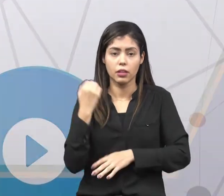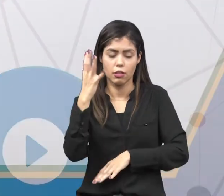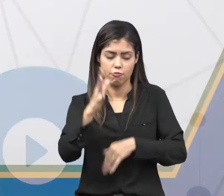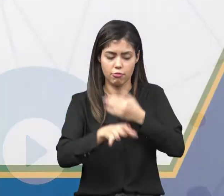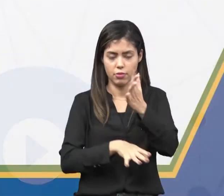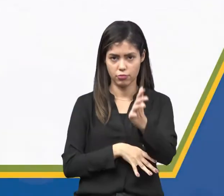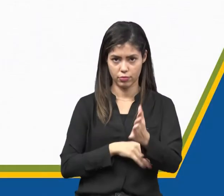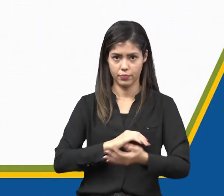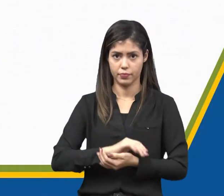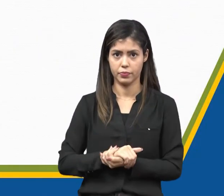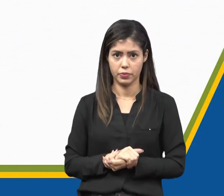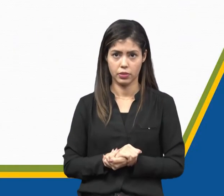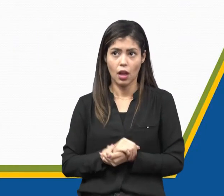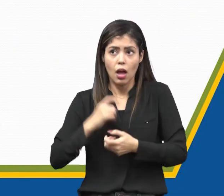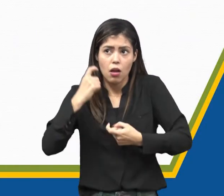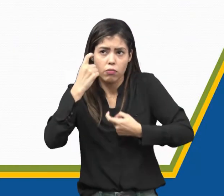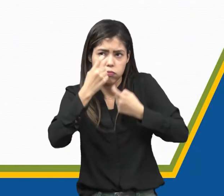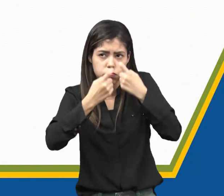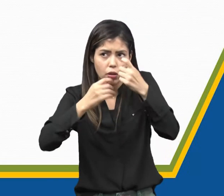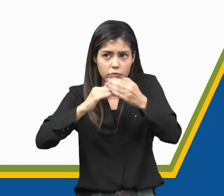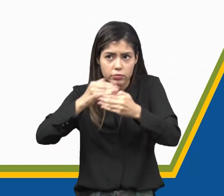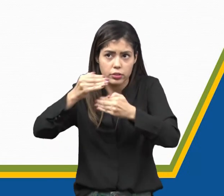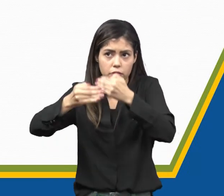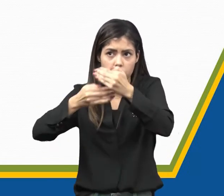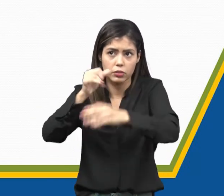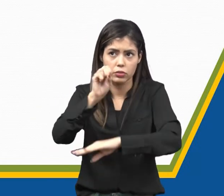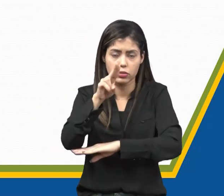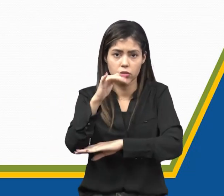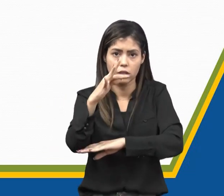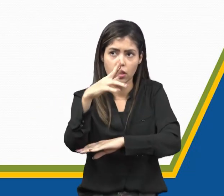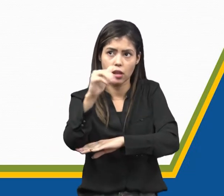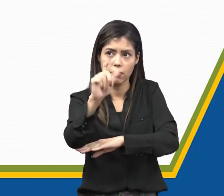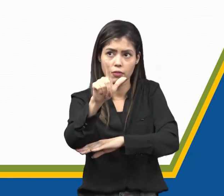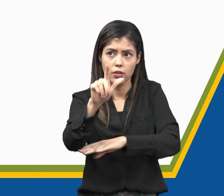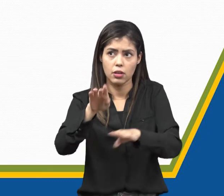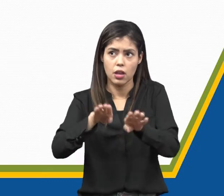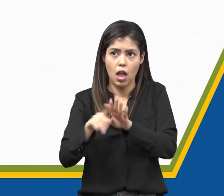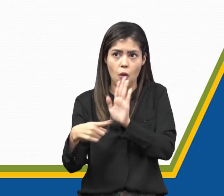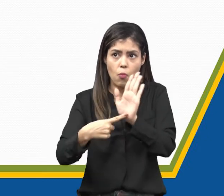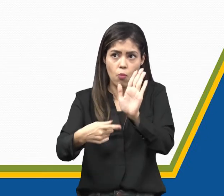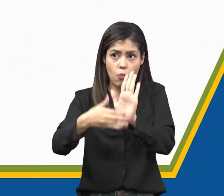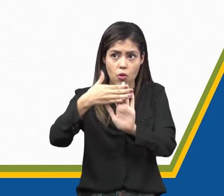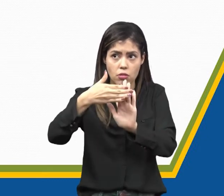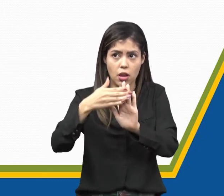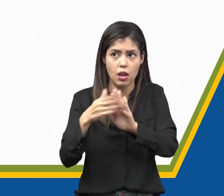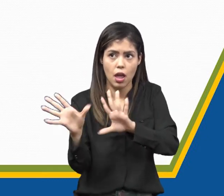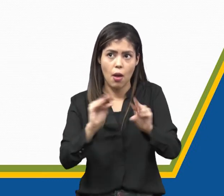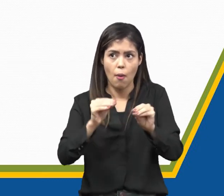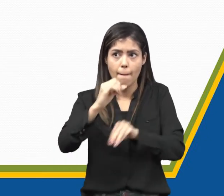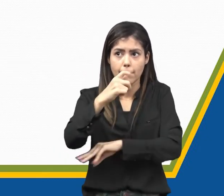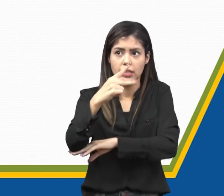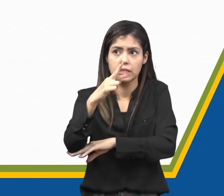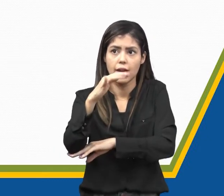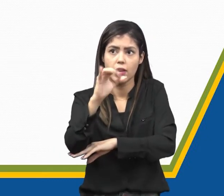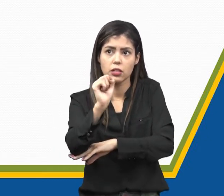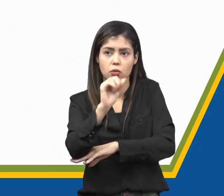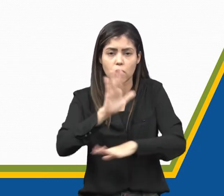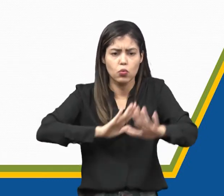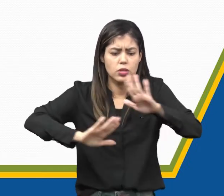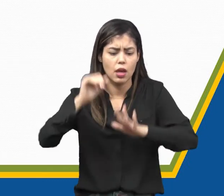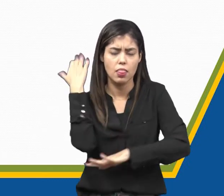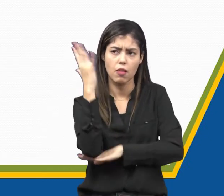florestas. A expressão desenvolvimento sustentável é amplamente empregada para designar a preservação da